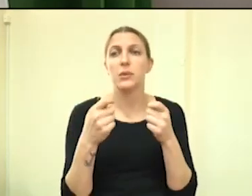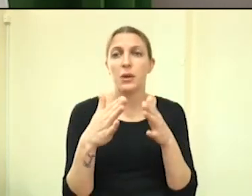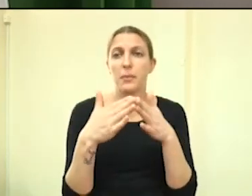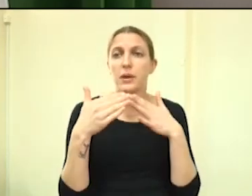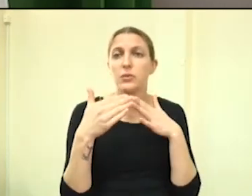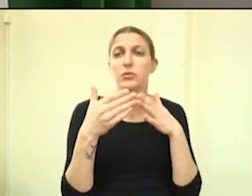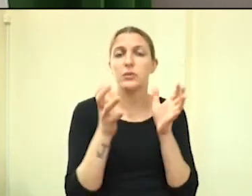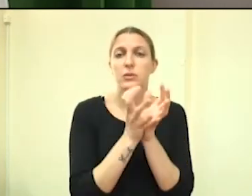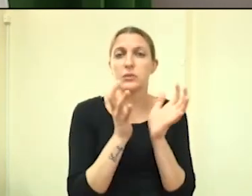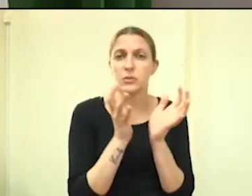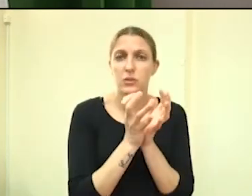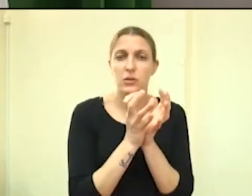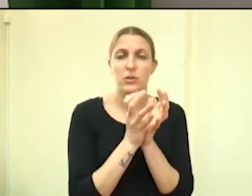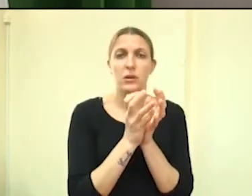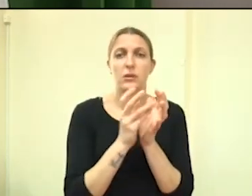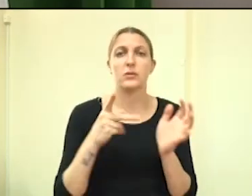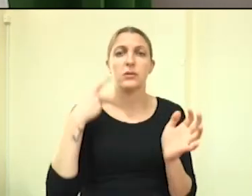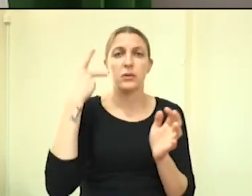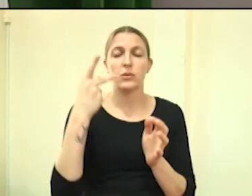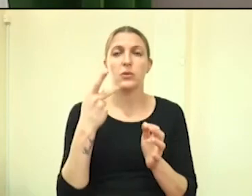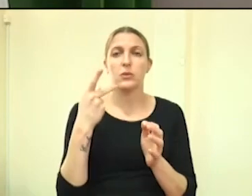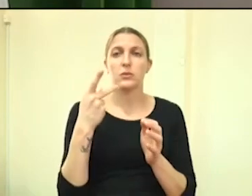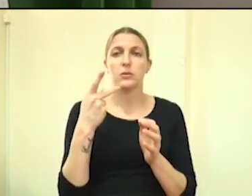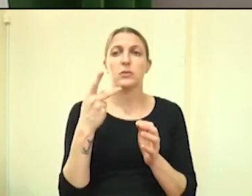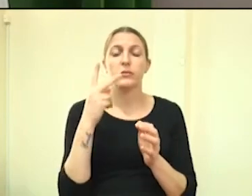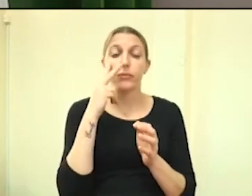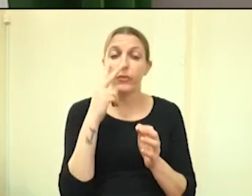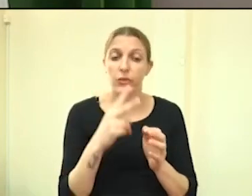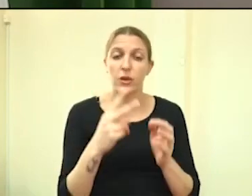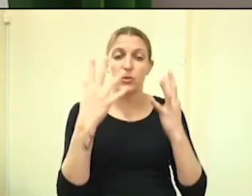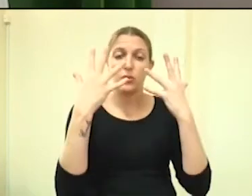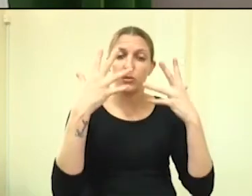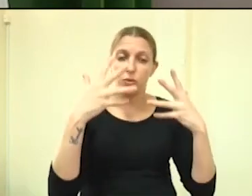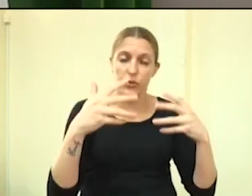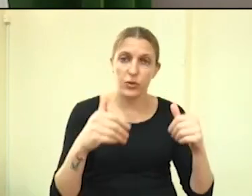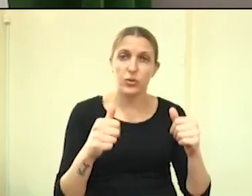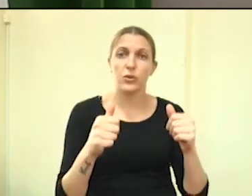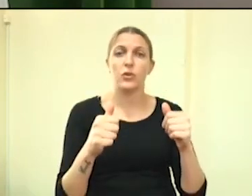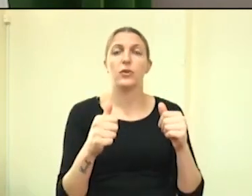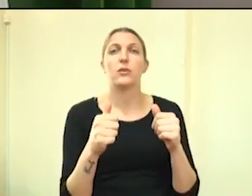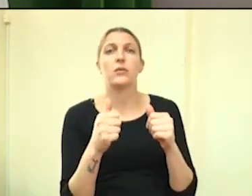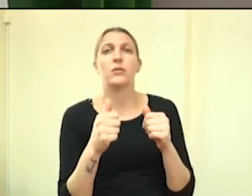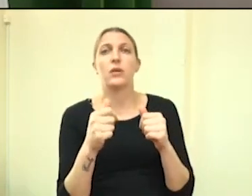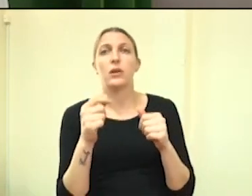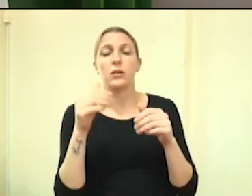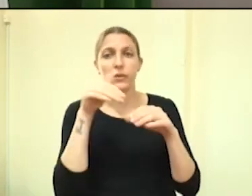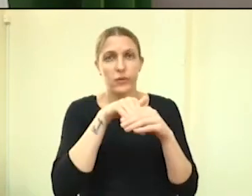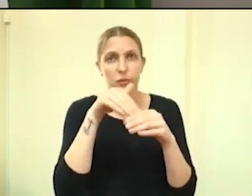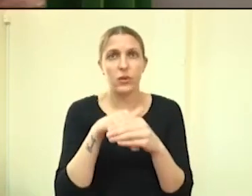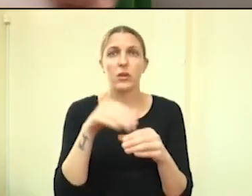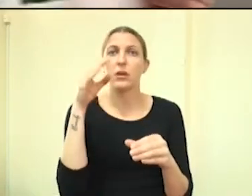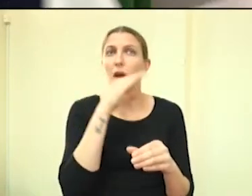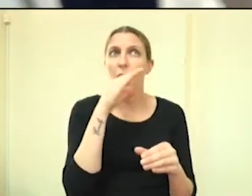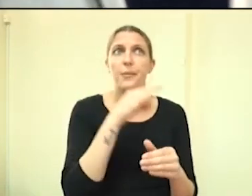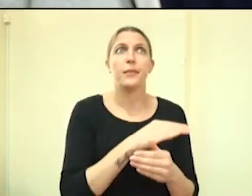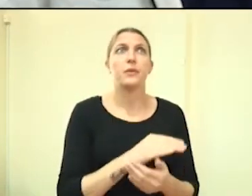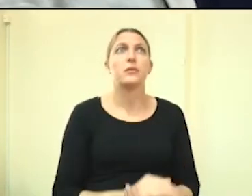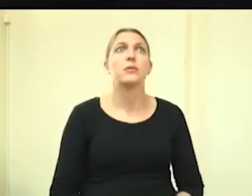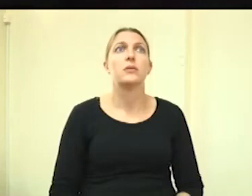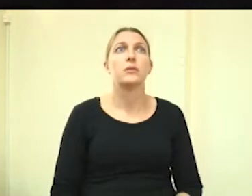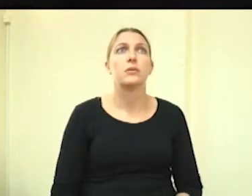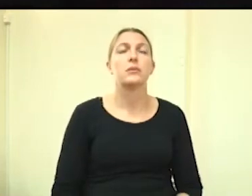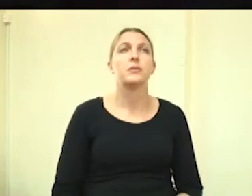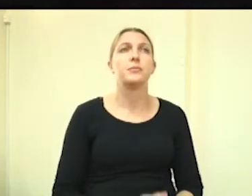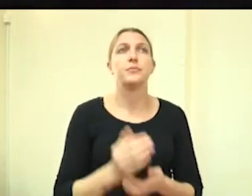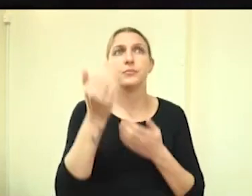baseado na justificativa do projeto, ele se faz necessário e também com uma certa urgência. Obrigado, senhor presidente. Obrigado,